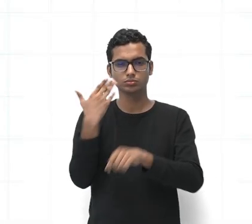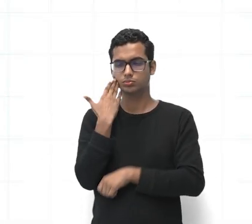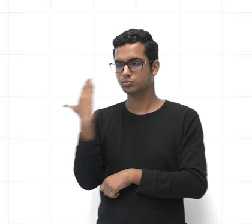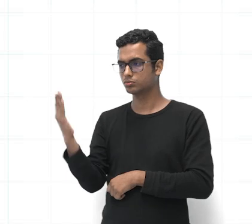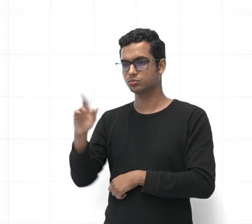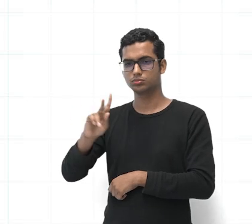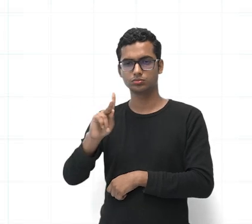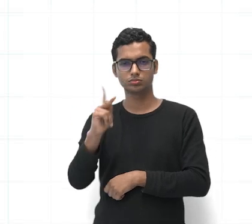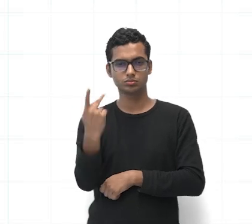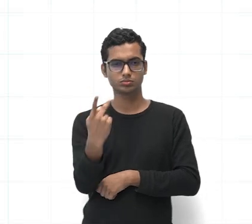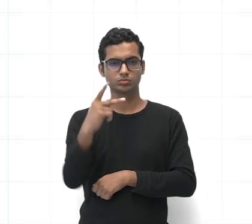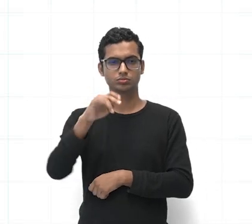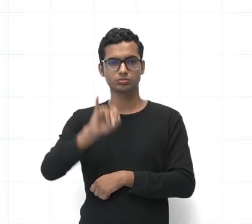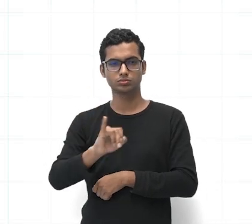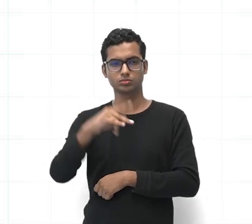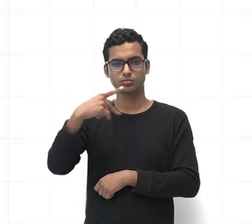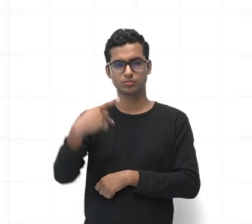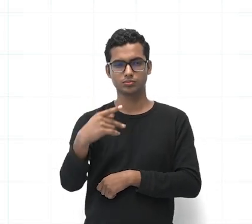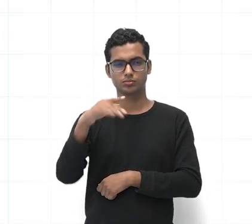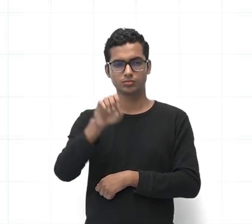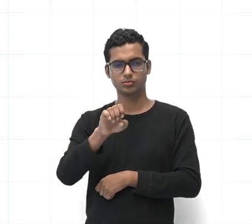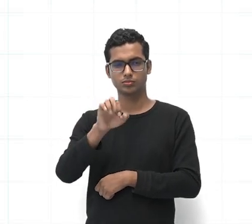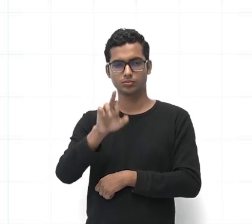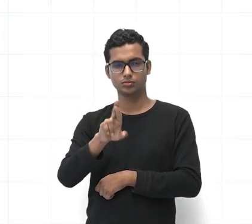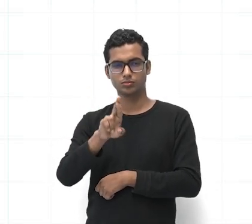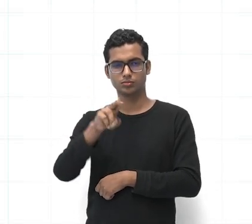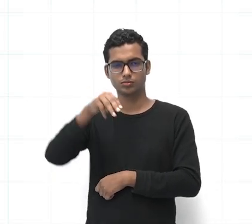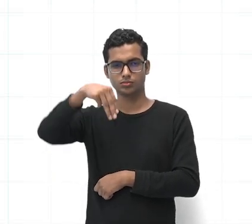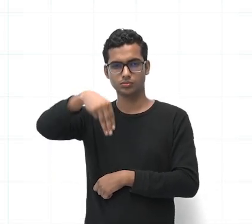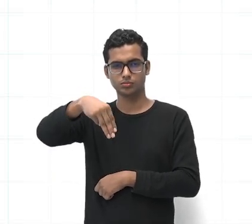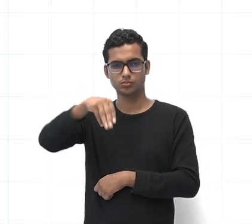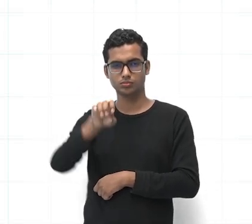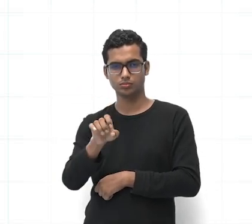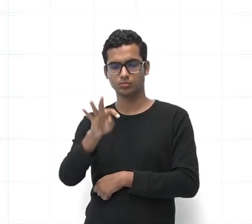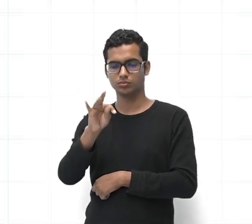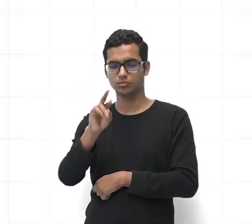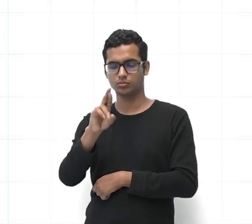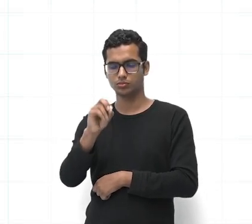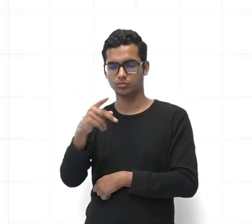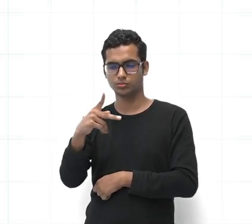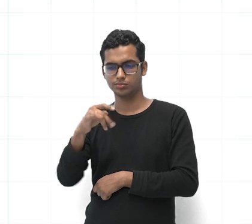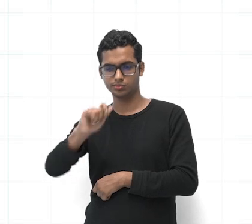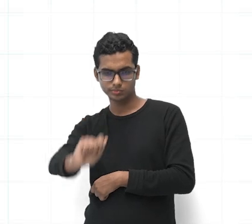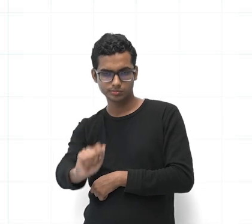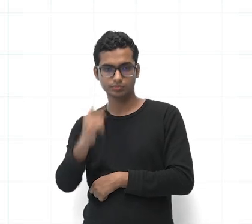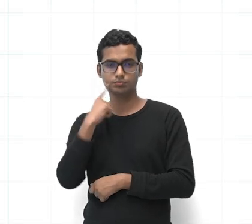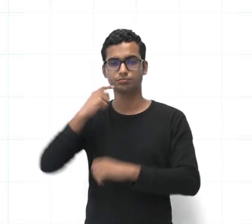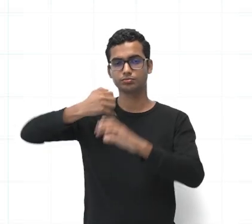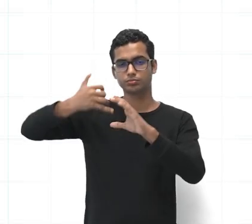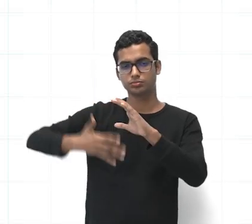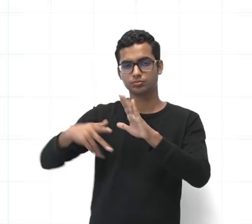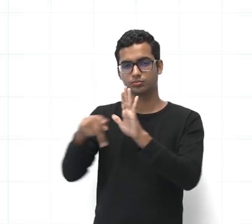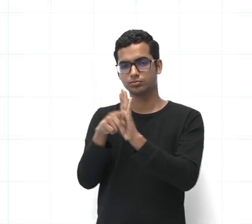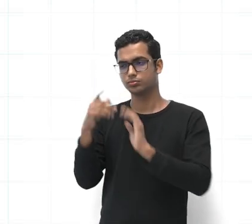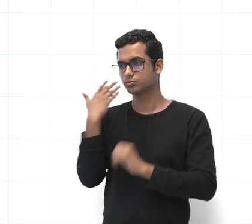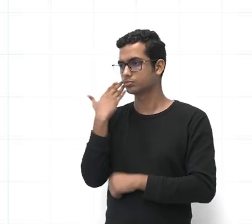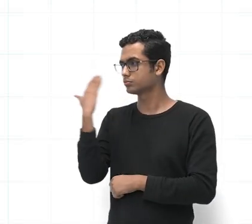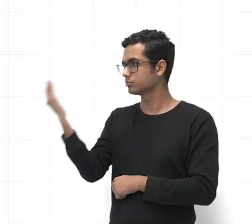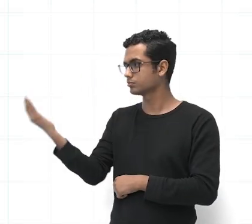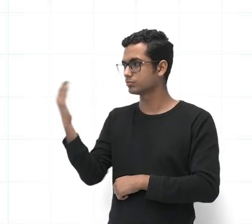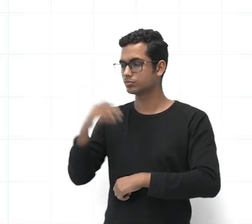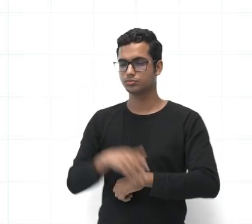chama hipermetropia, tá? O que é a hipermetropia? Suas características